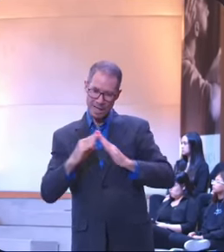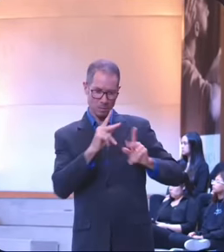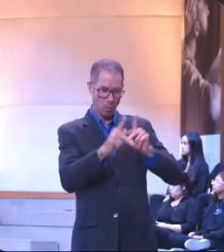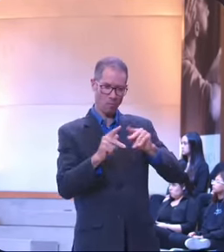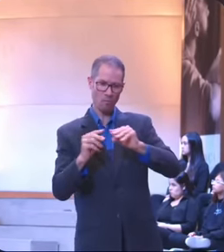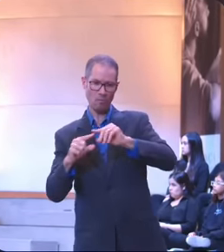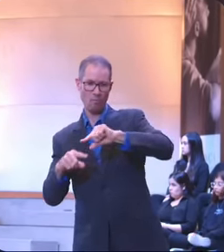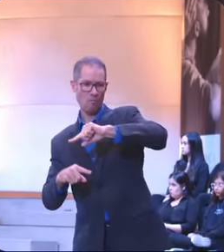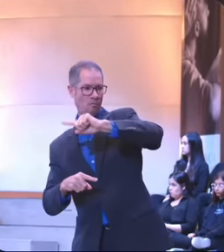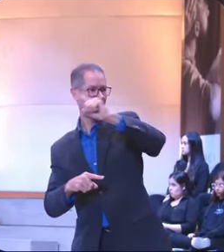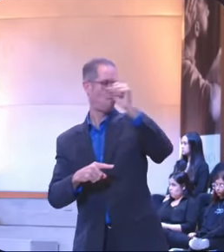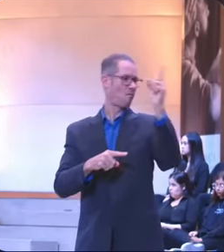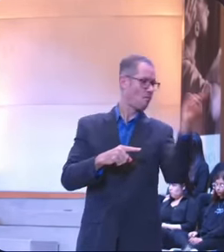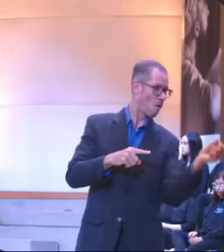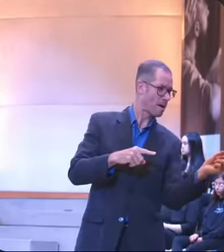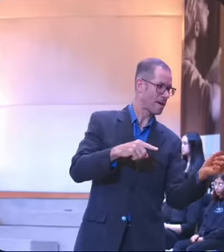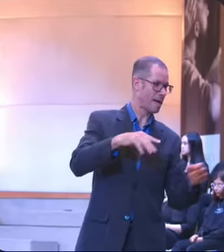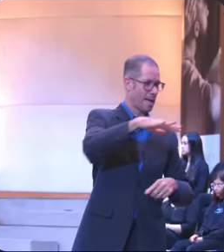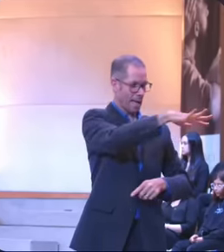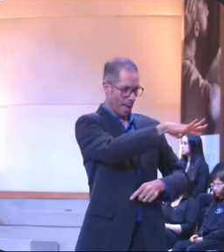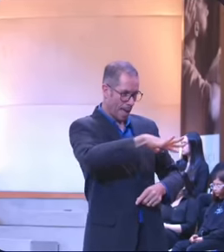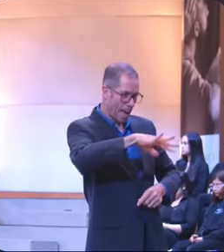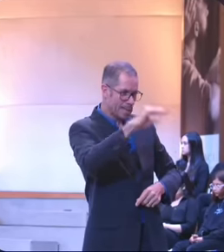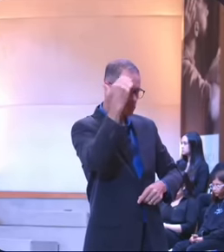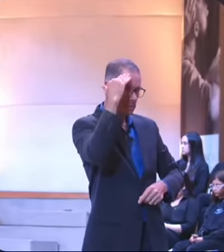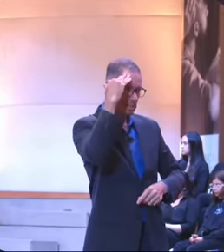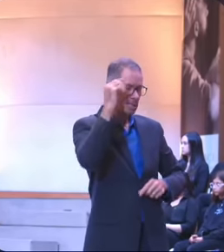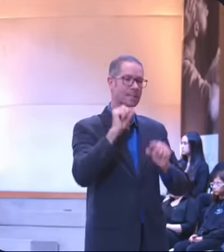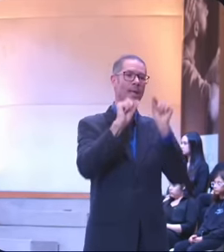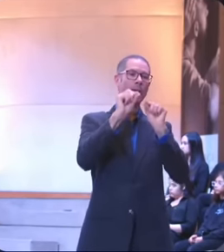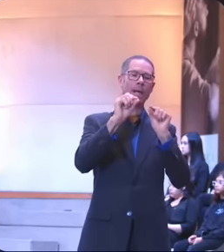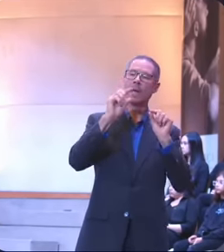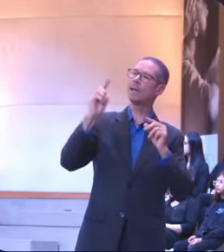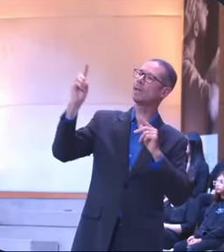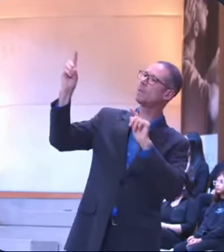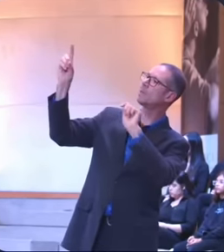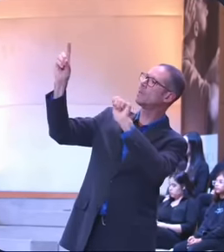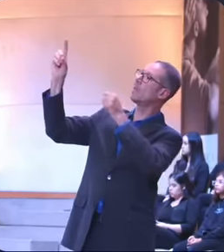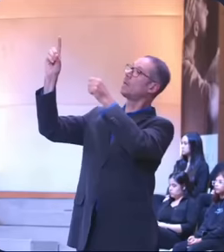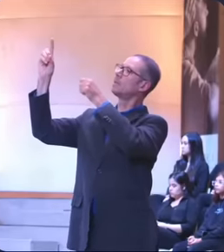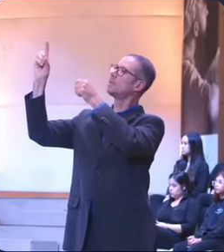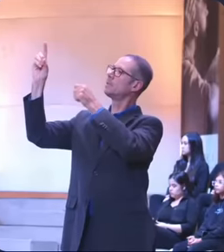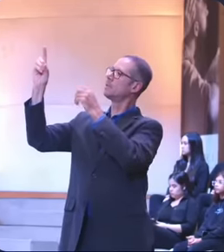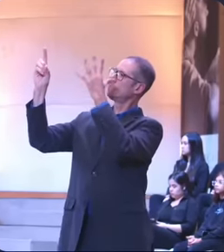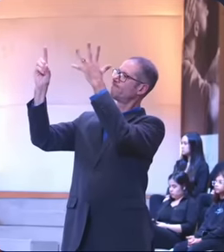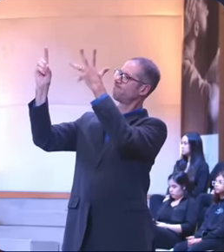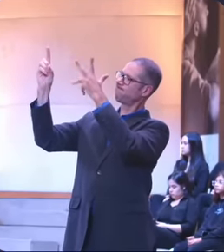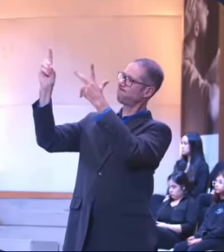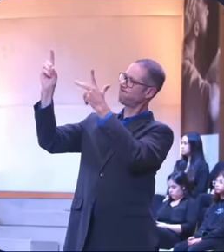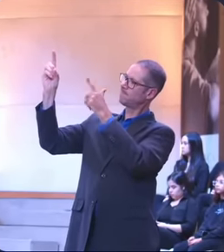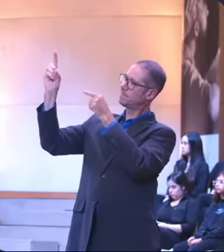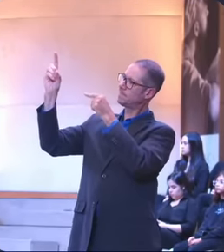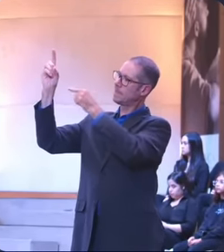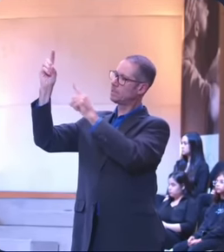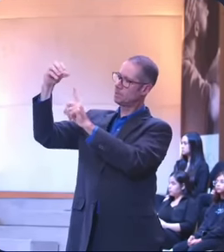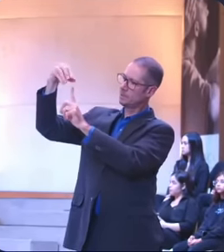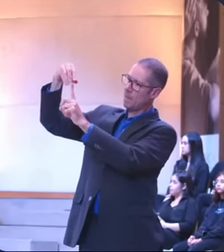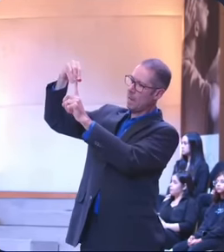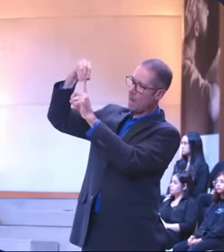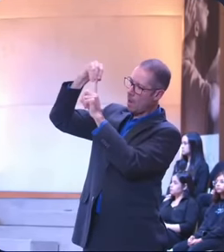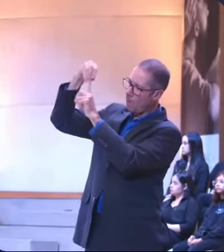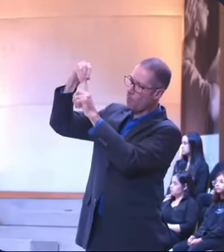para que eles entendam quem eu sou, minha santidade e a minha